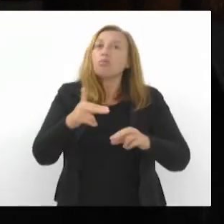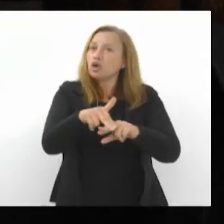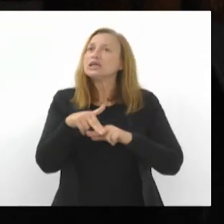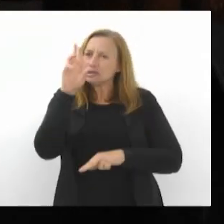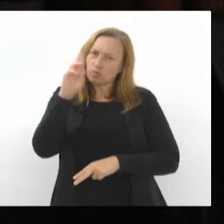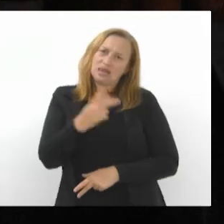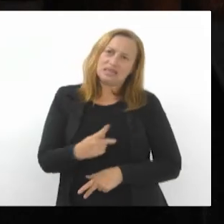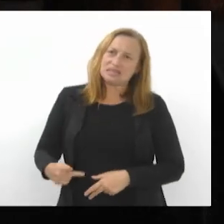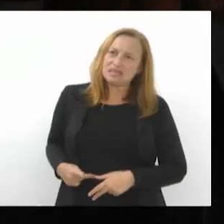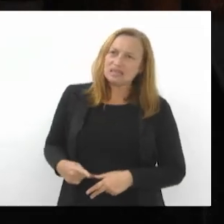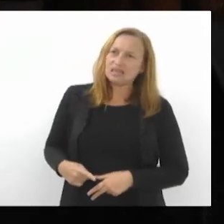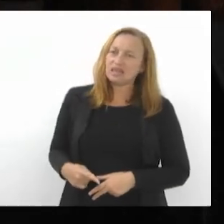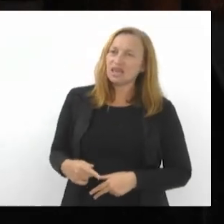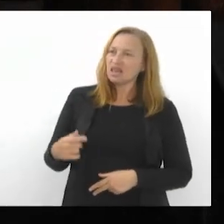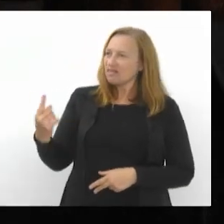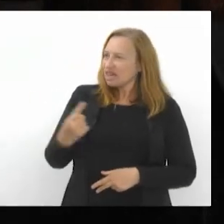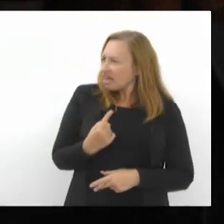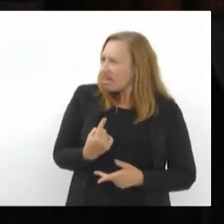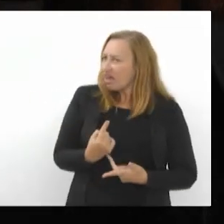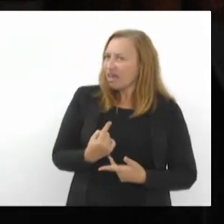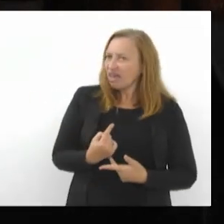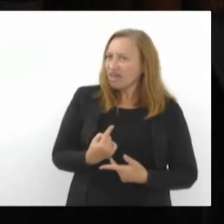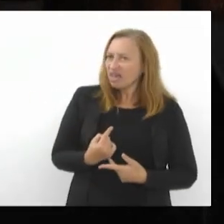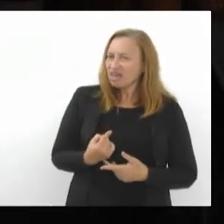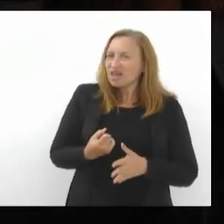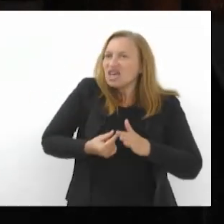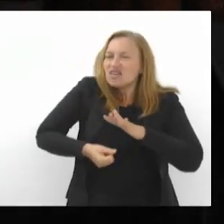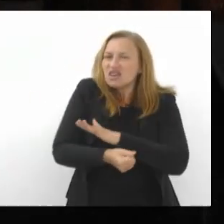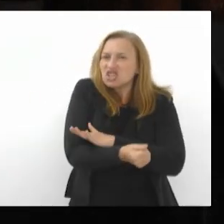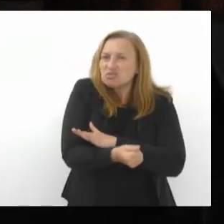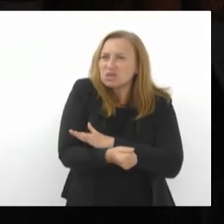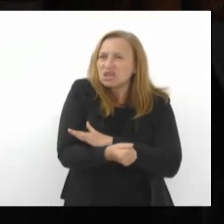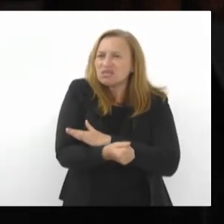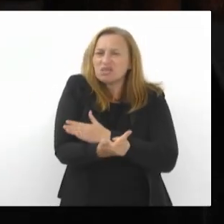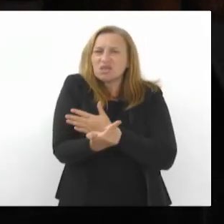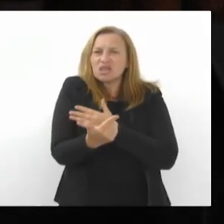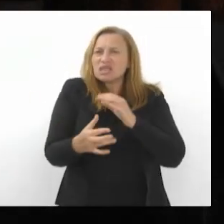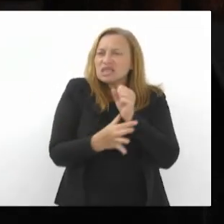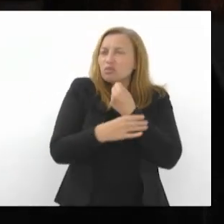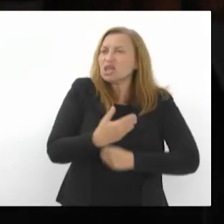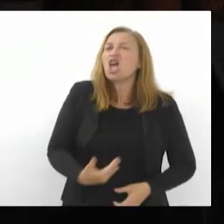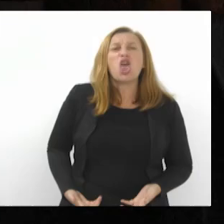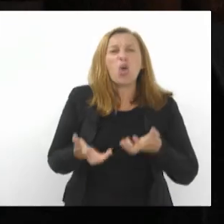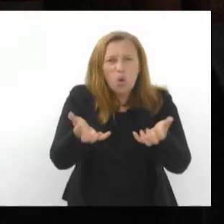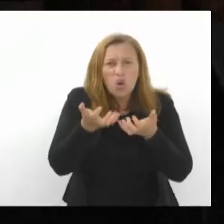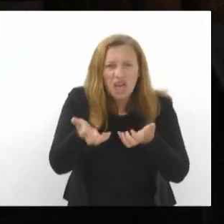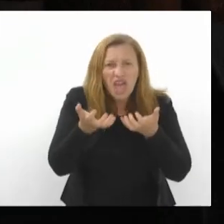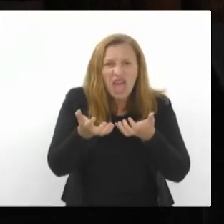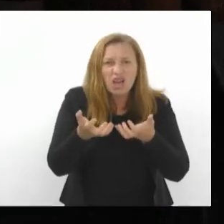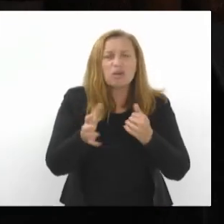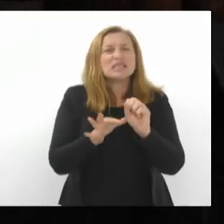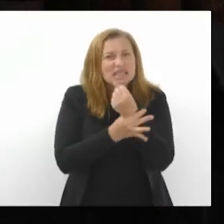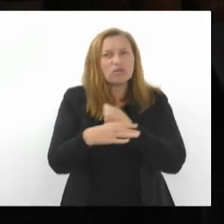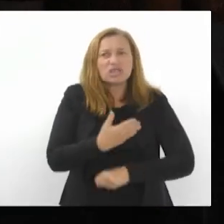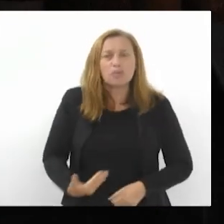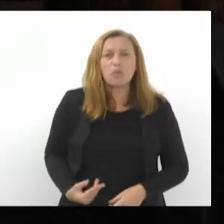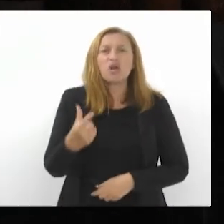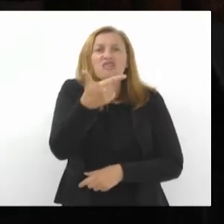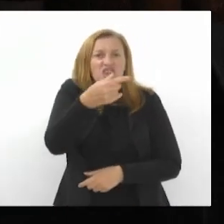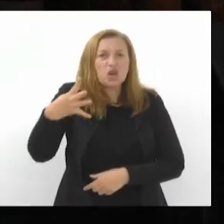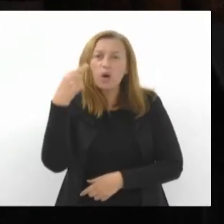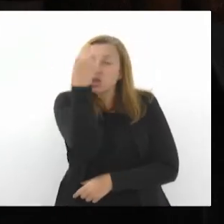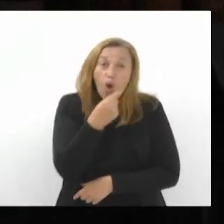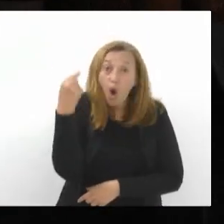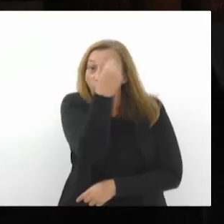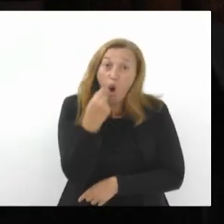presidente, eles vêm para cá chiar, né, do investimento em segurança pública. Eu quero segurança pública 24 horas por dia na rua, pô.